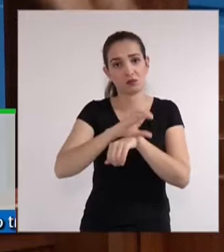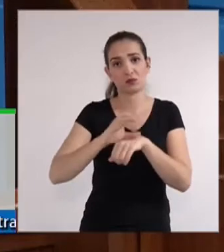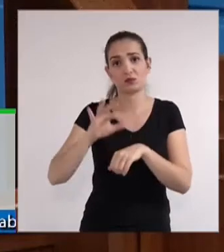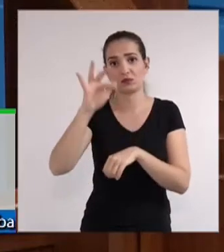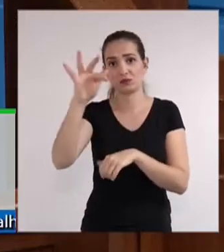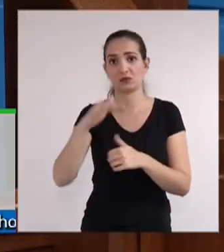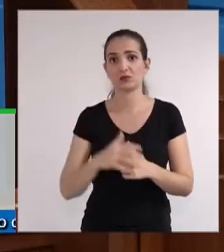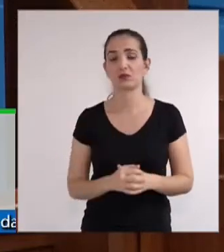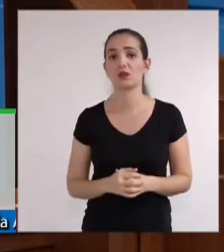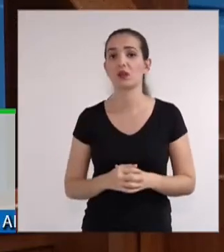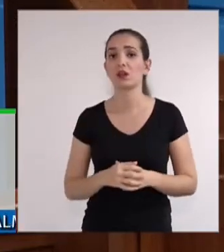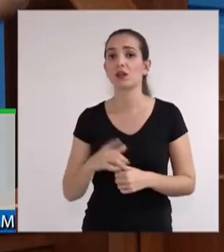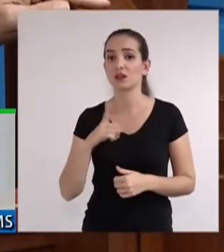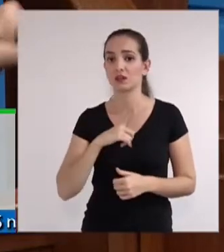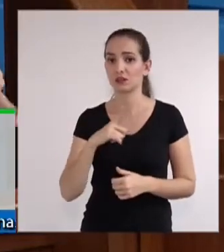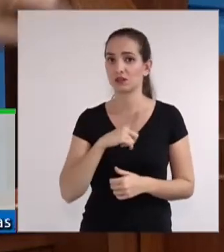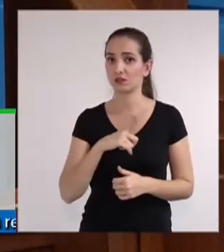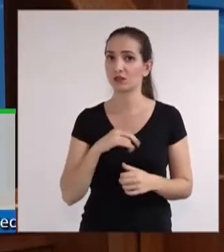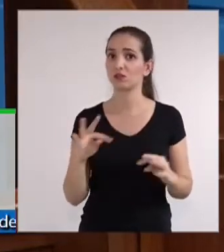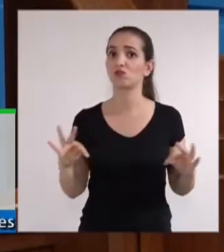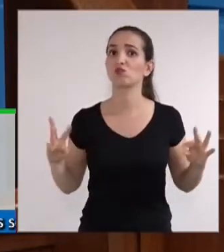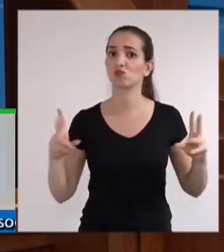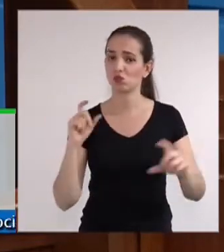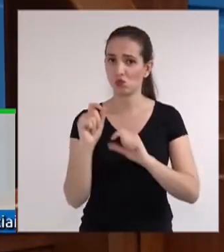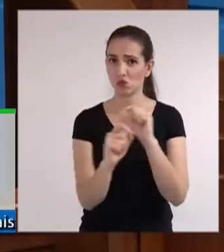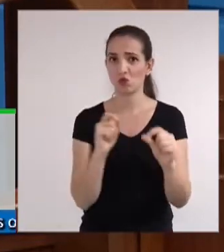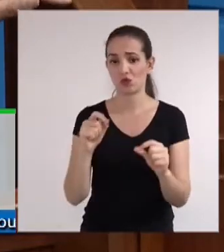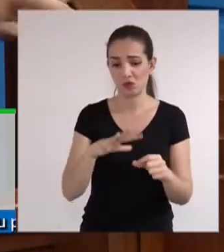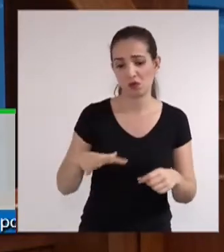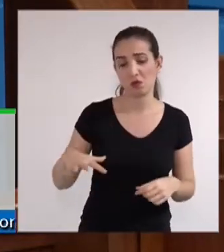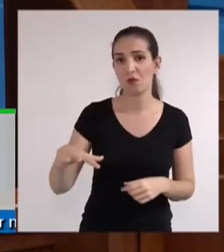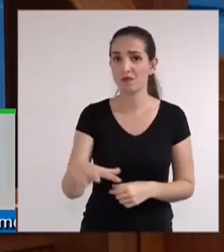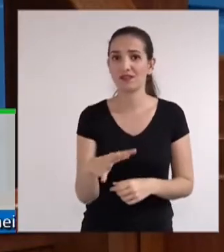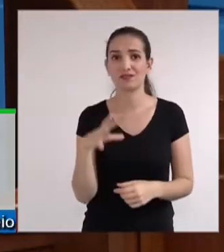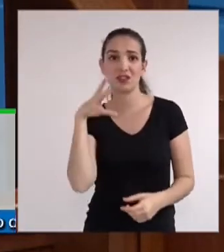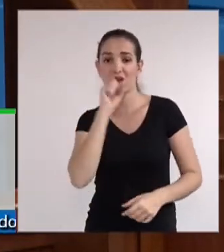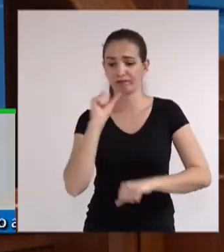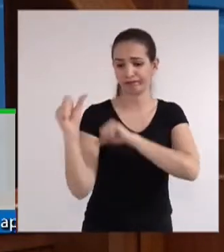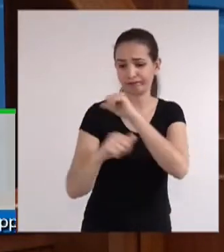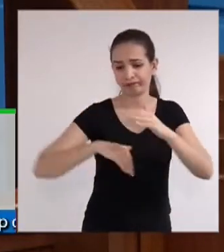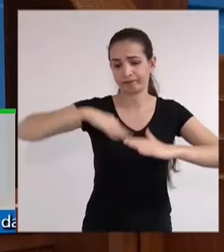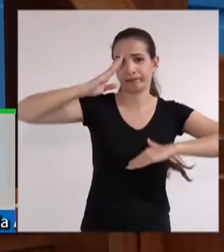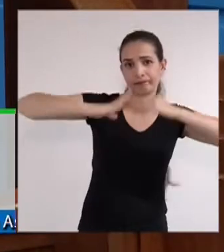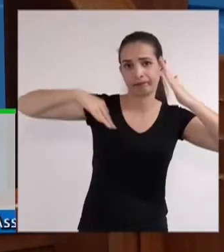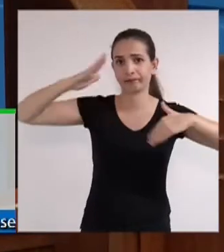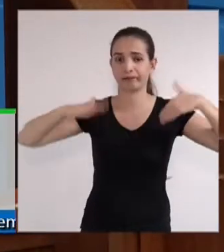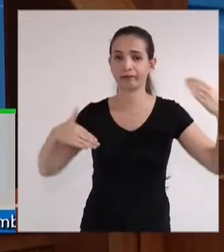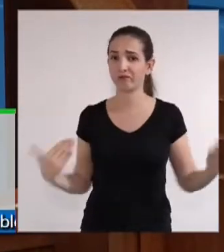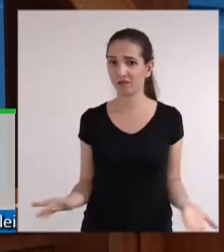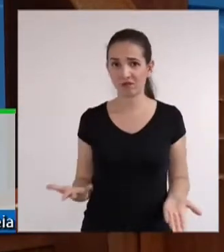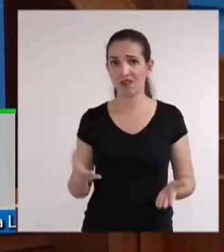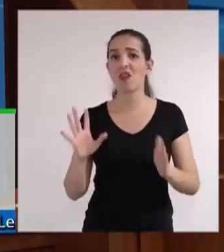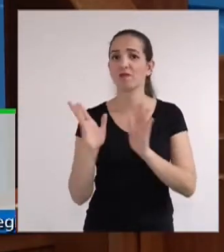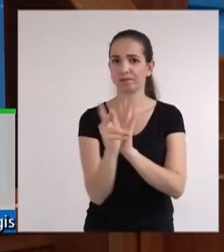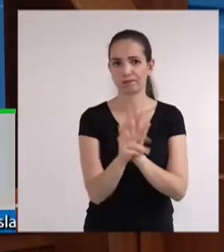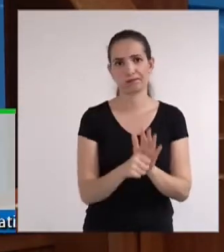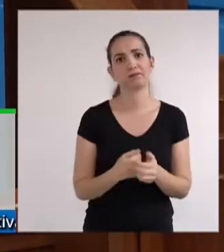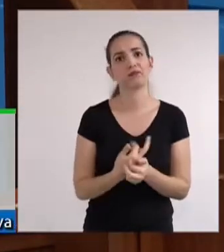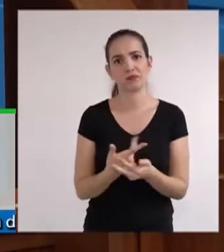respeita, porque o escrutínio é feito em segredo, num ambiente volátil, modificável e